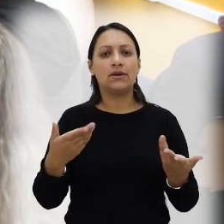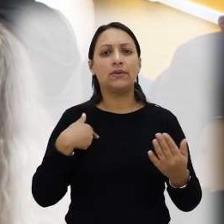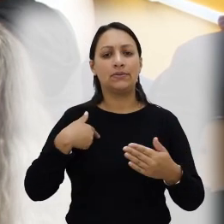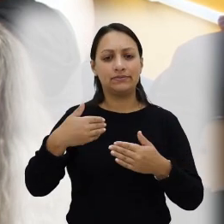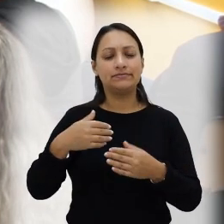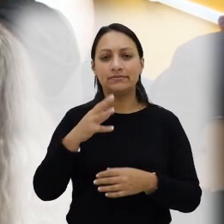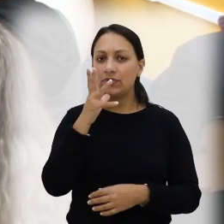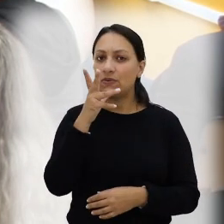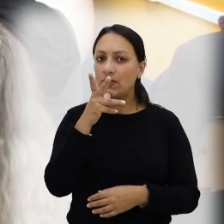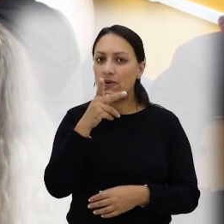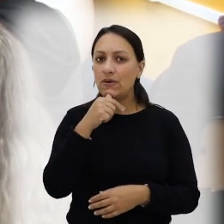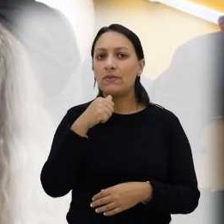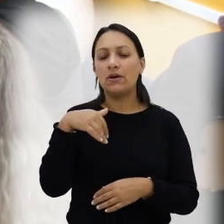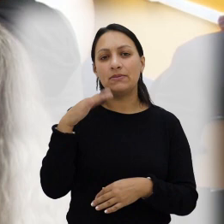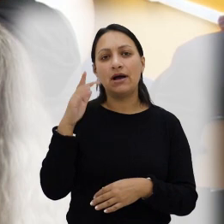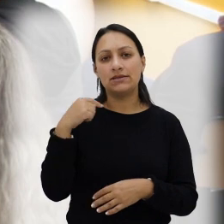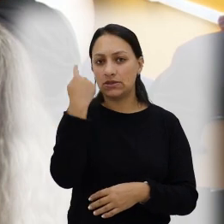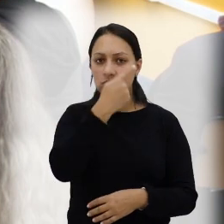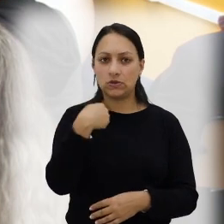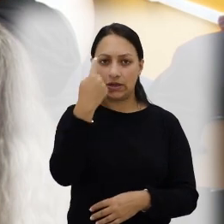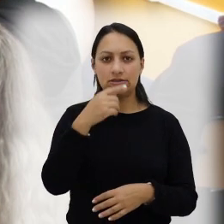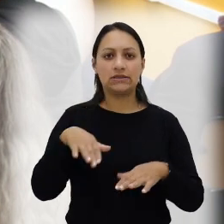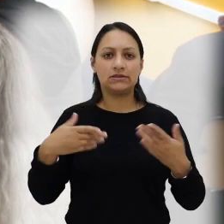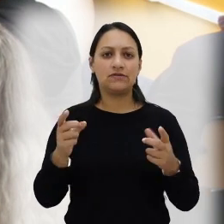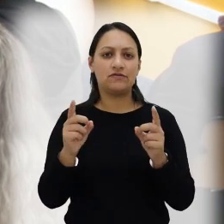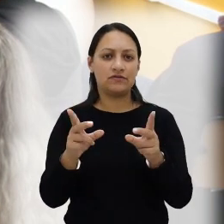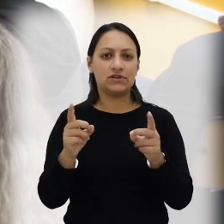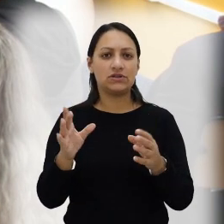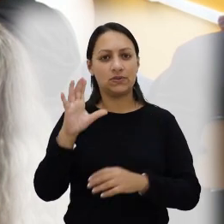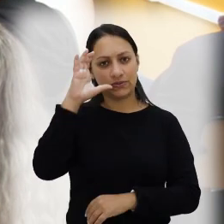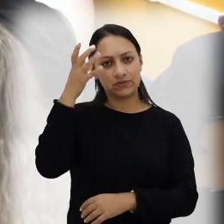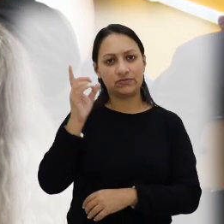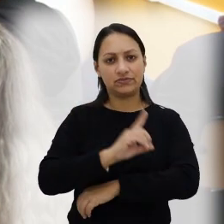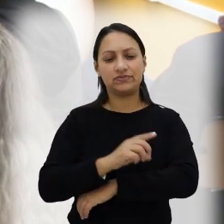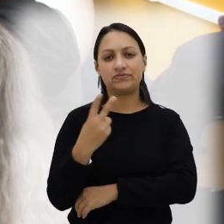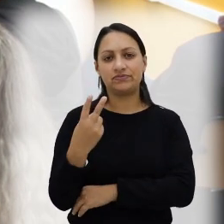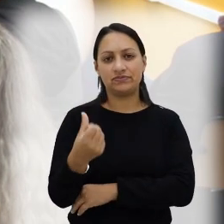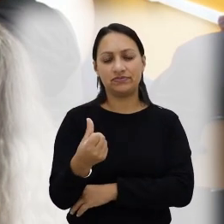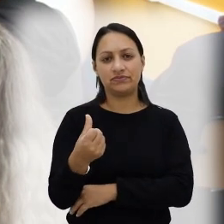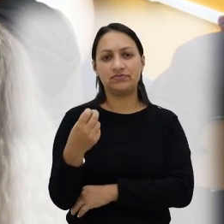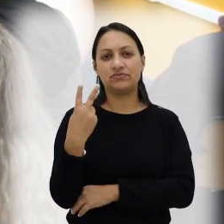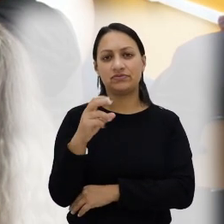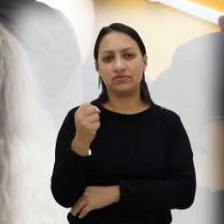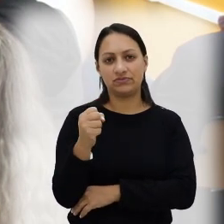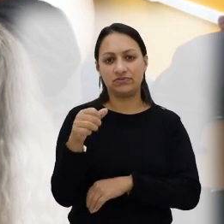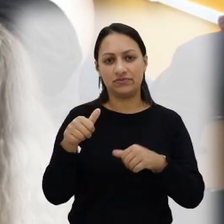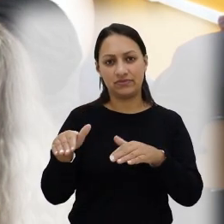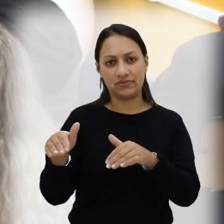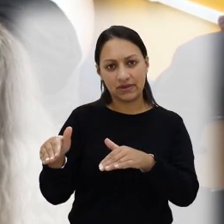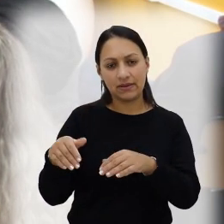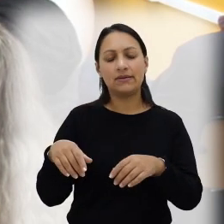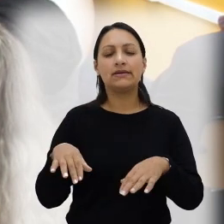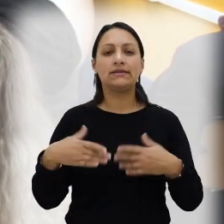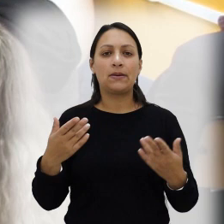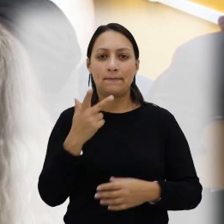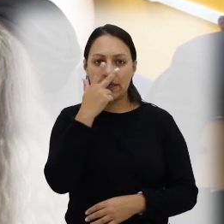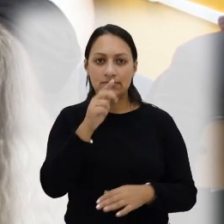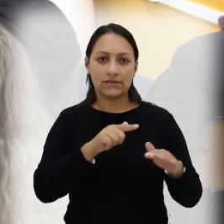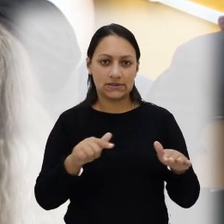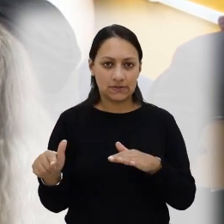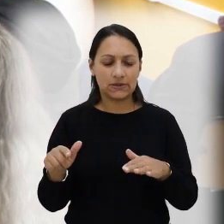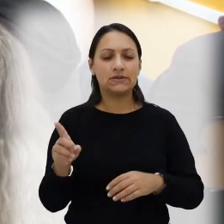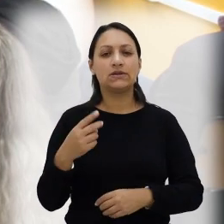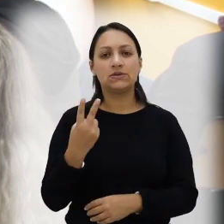estendemos um pouquinho a carga horária. Então, vendas acontece 26 e 28 de setembro, colide, então, na mesma semana, as